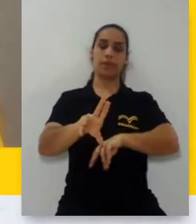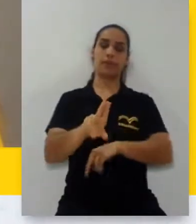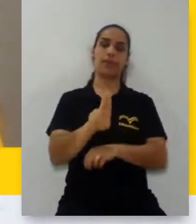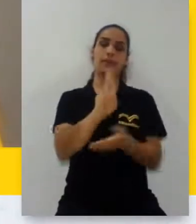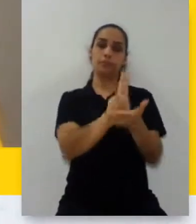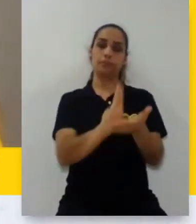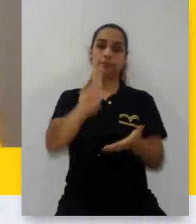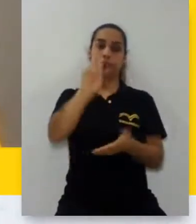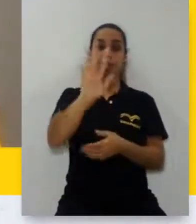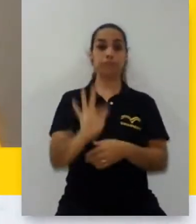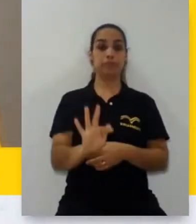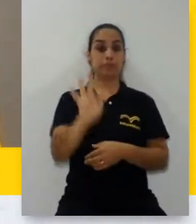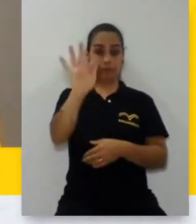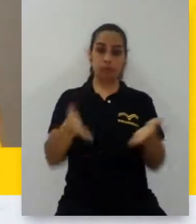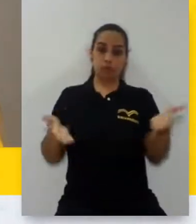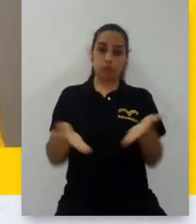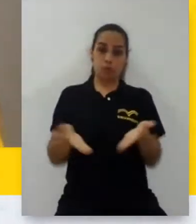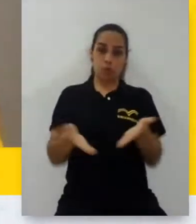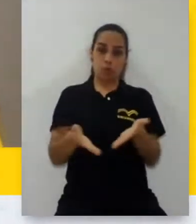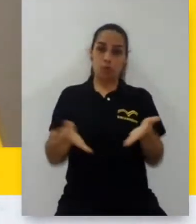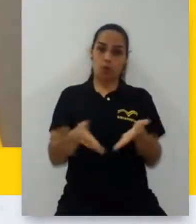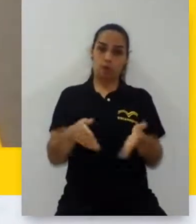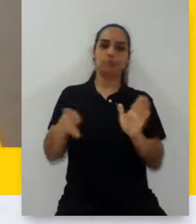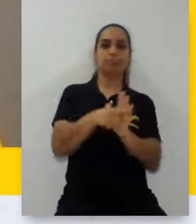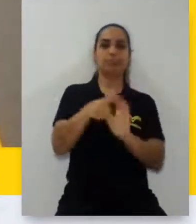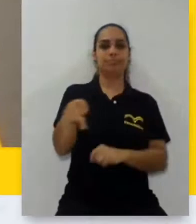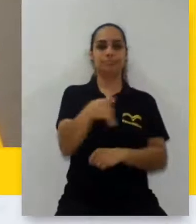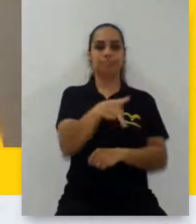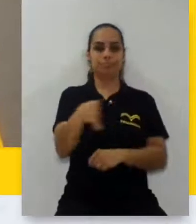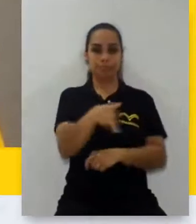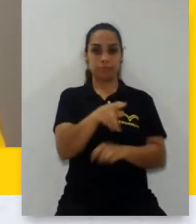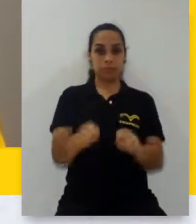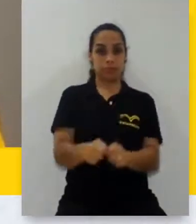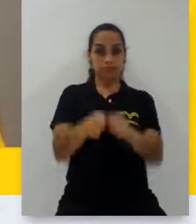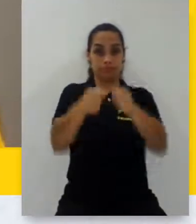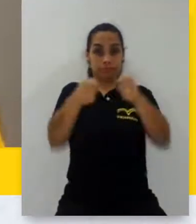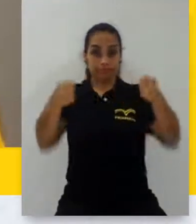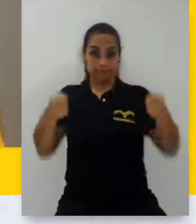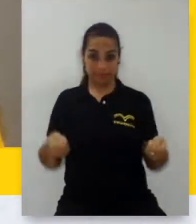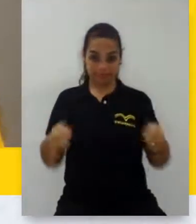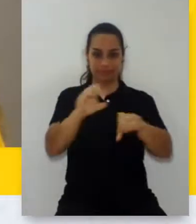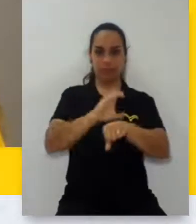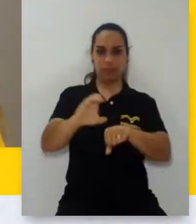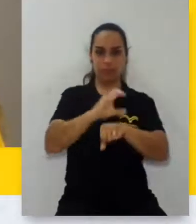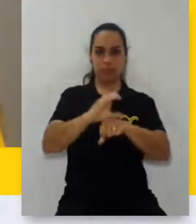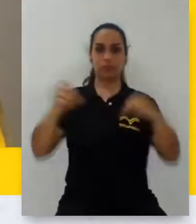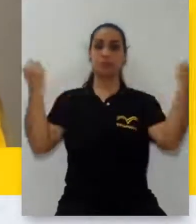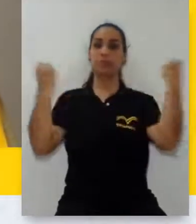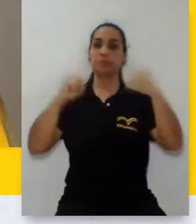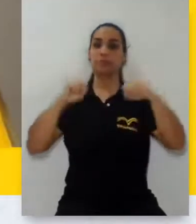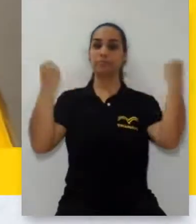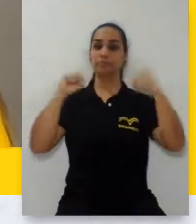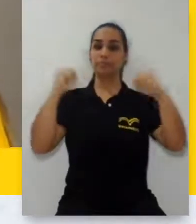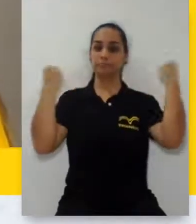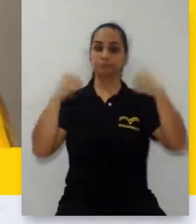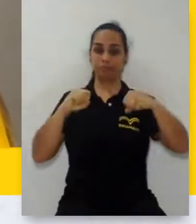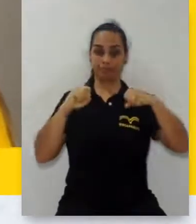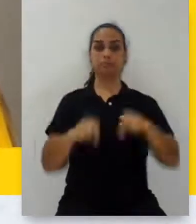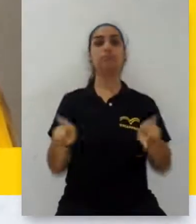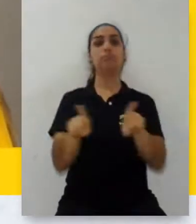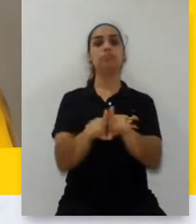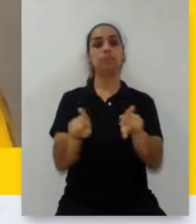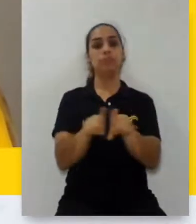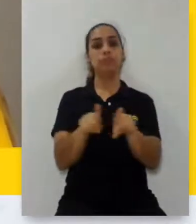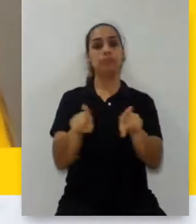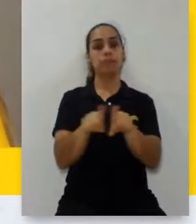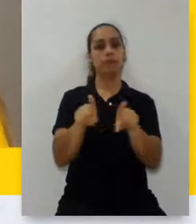corpo docente da Uniaselv nos cursos de Educação Física e também nos cursos da área de saúde,